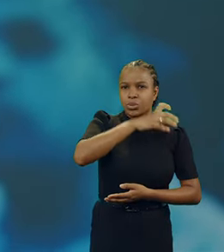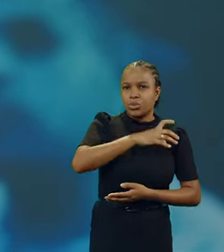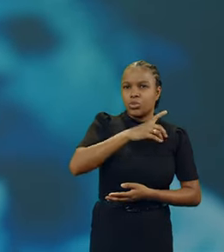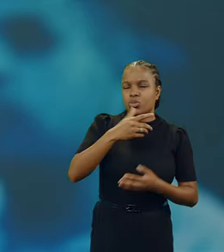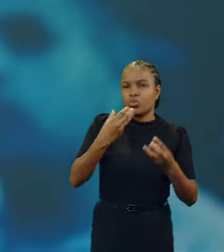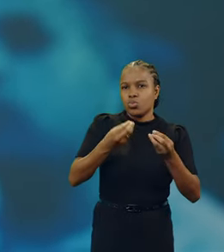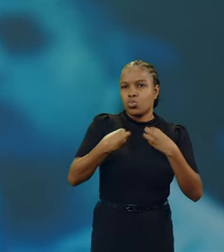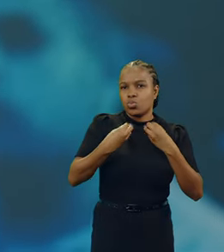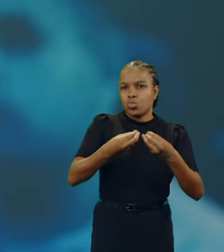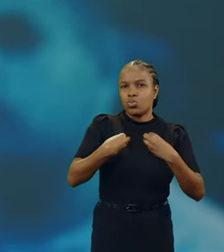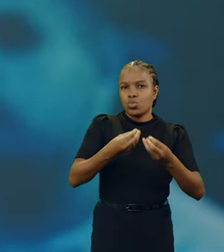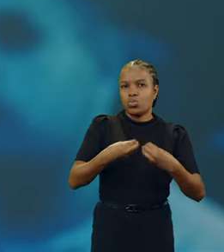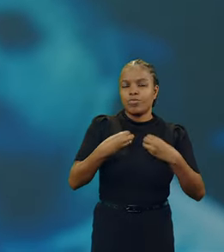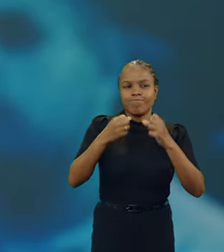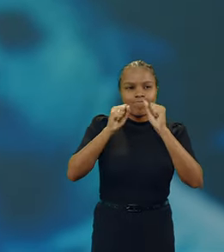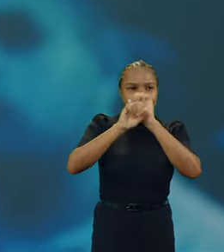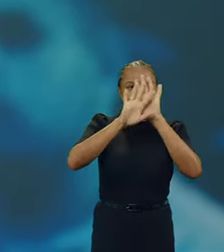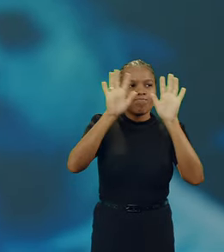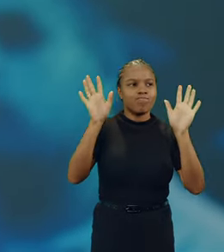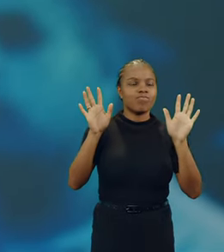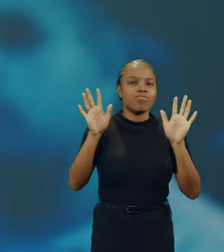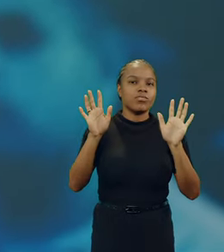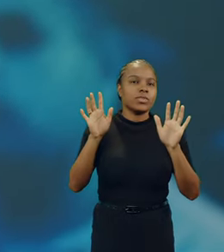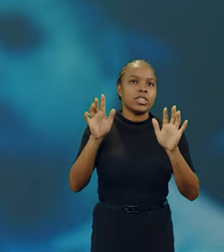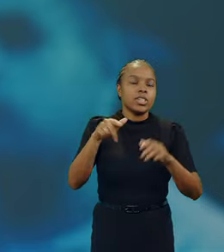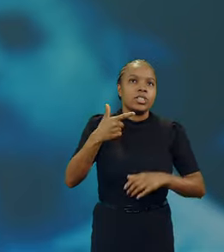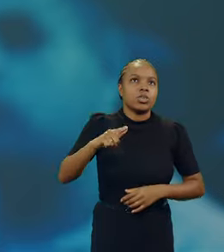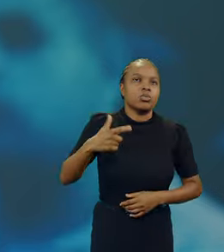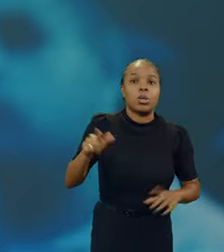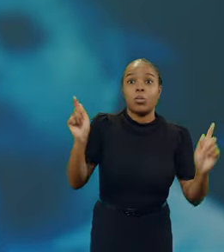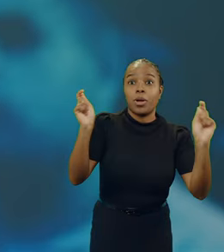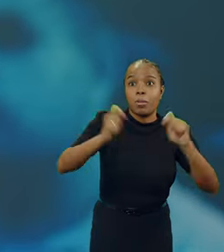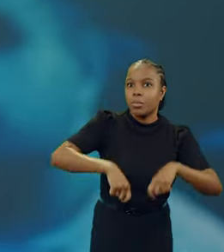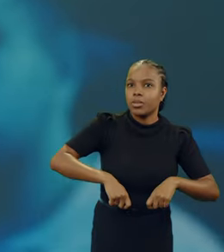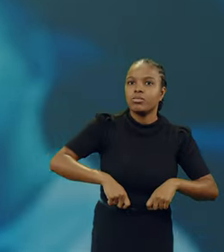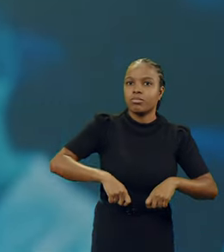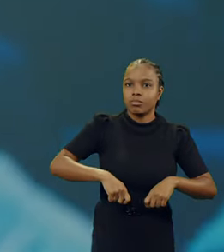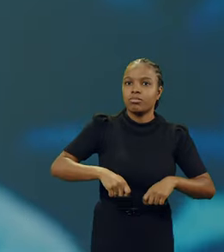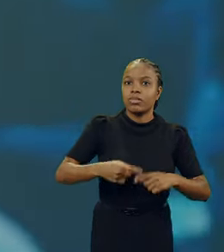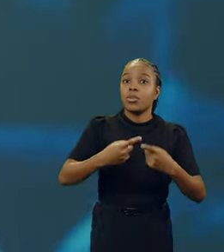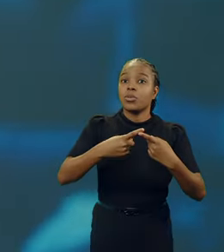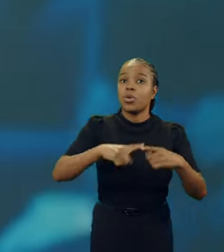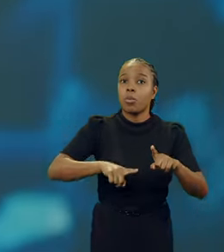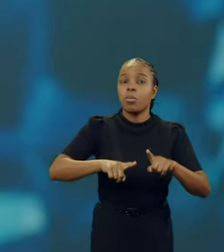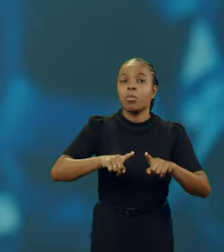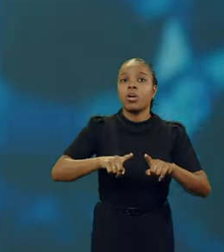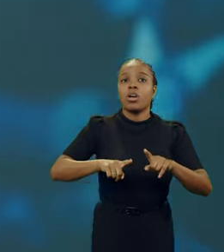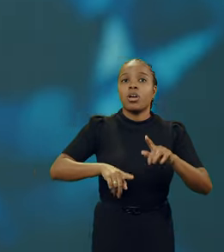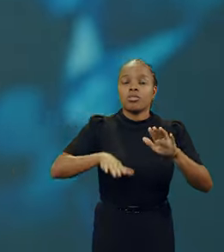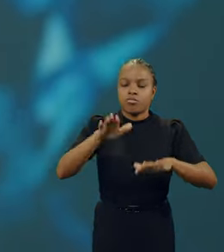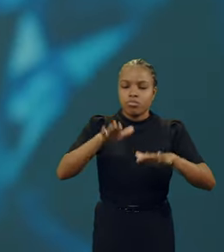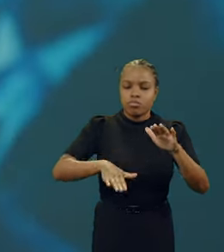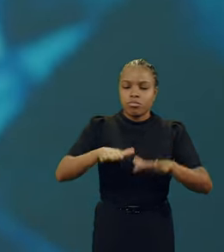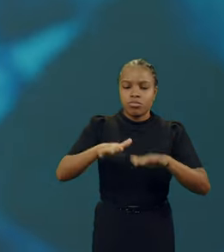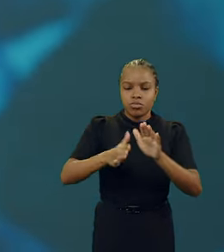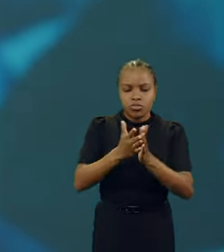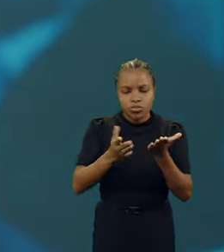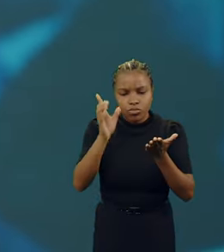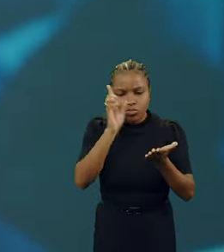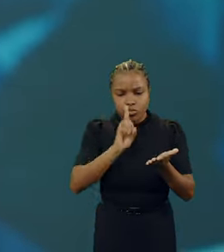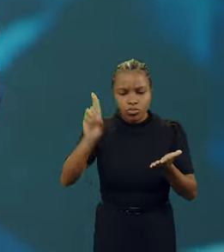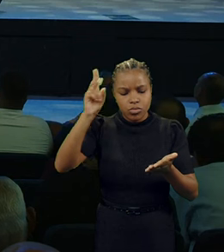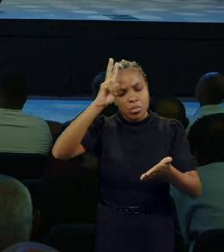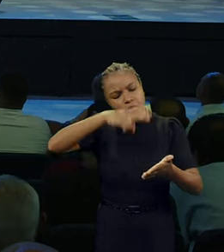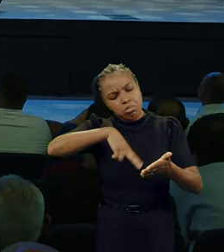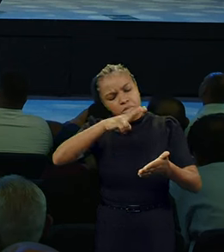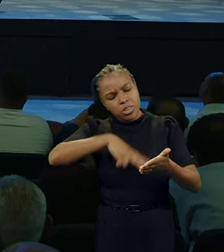à nossa incapacidade humana. Mas mesmo quando você se deparar com algumas passagens da